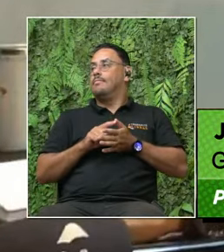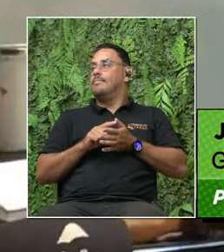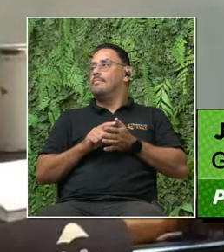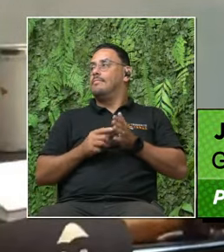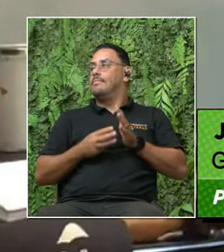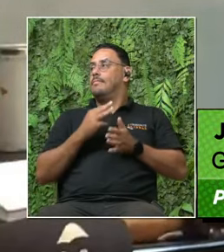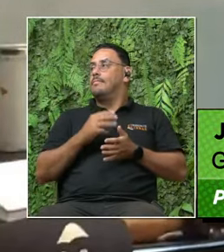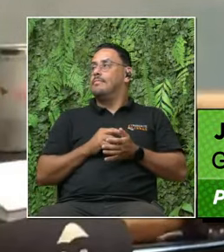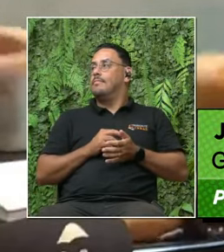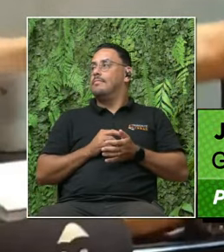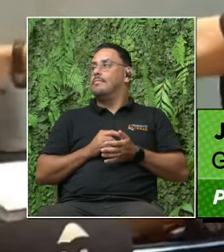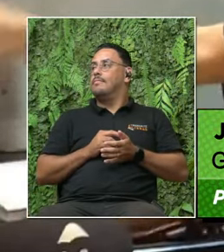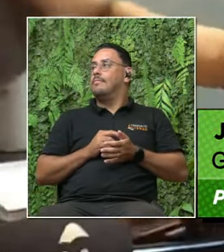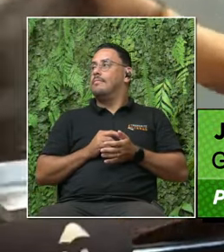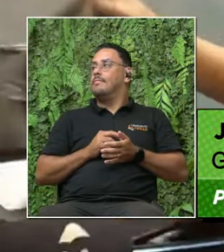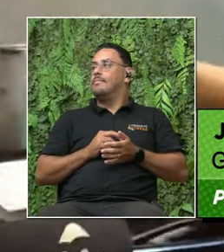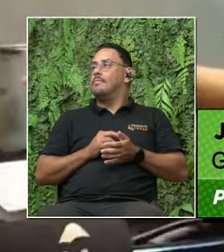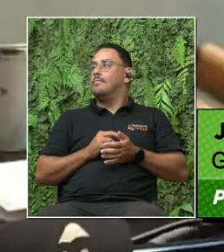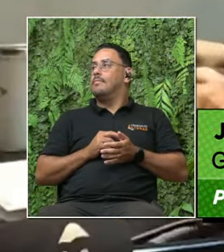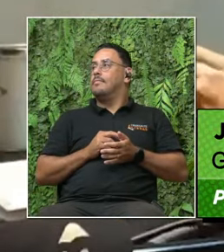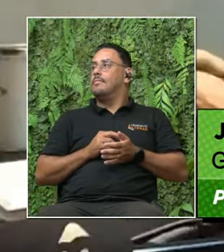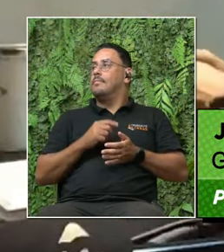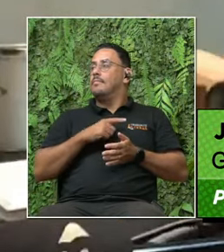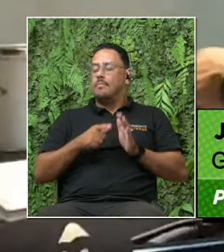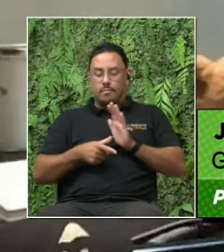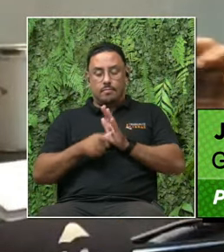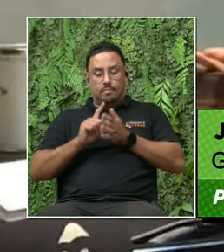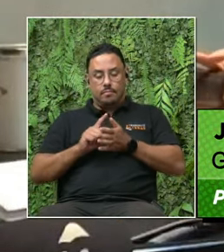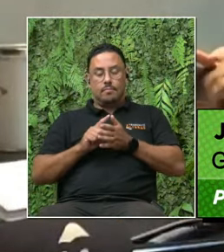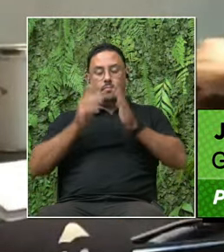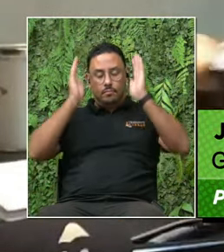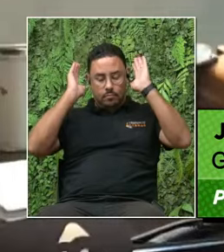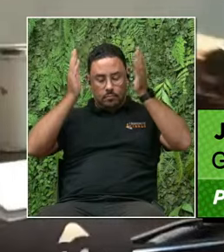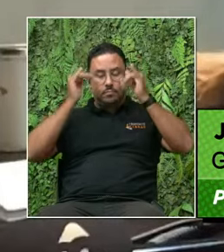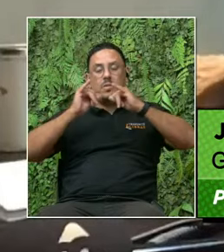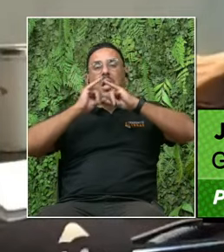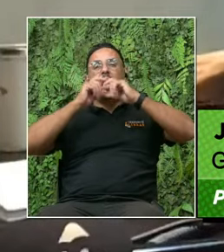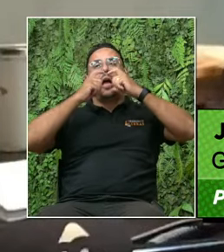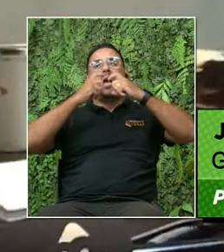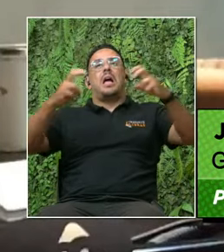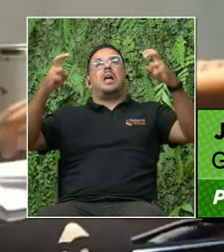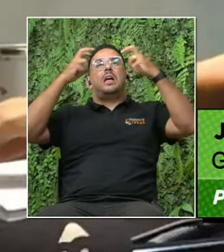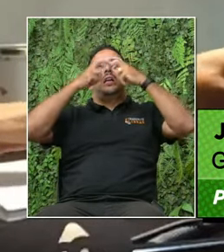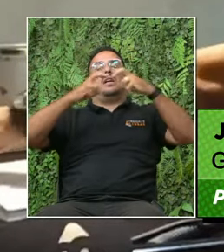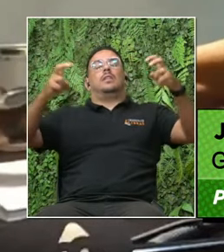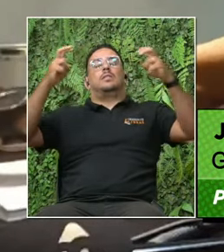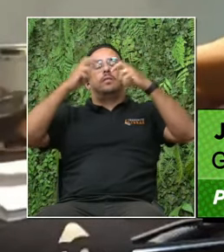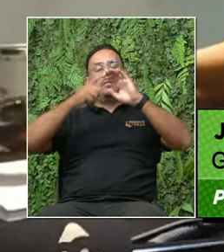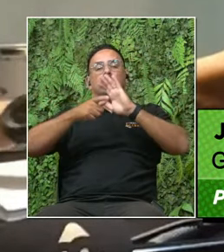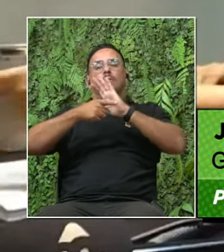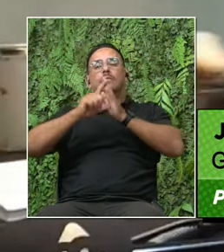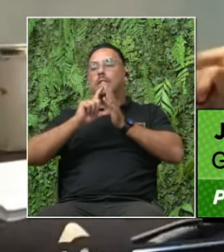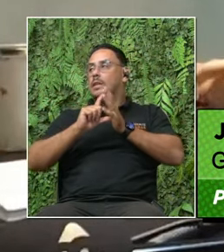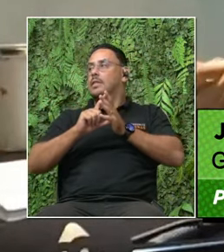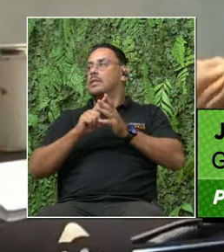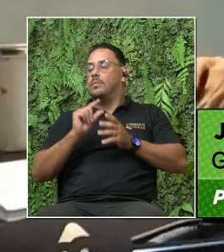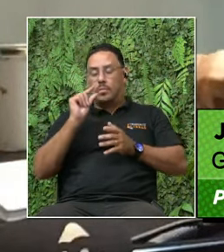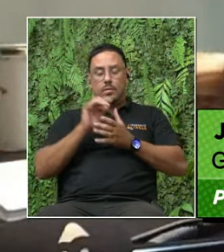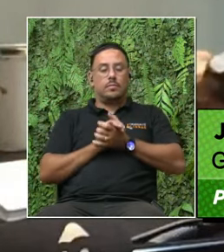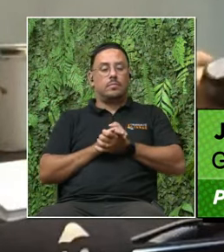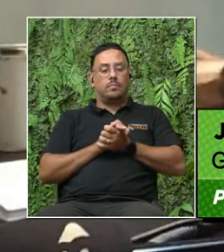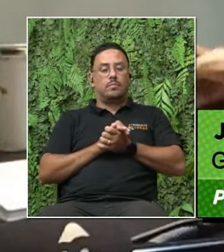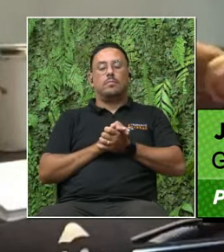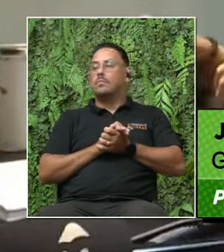é o o o o burro foi antes do terceiro gol não foi como é que é o burro pular camão foi antes o terceiro gol não foi foi não foi antes um pouquinho foi antes um pouquinho